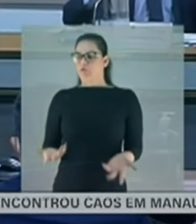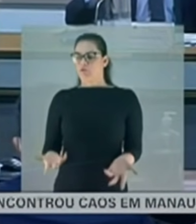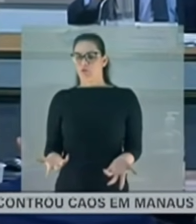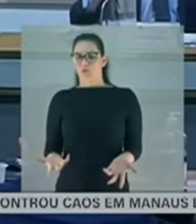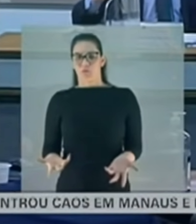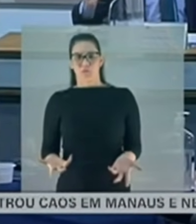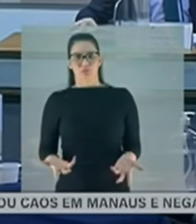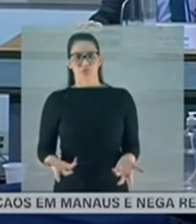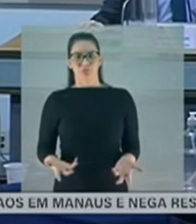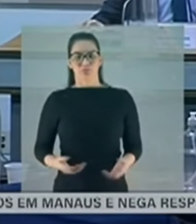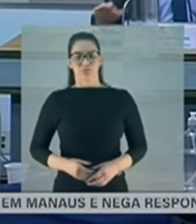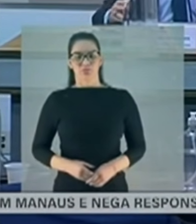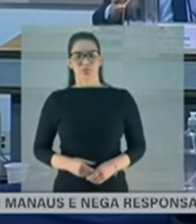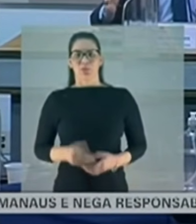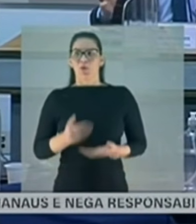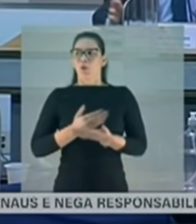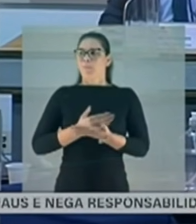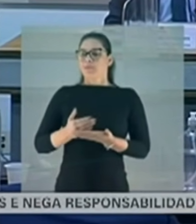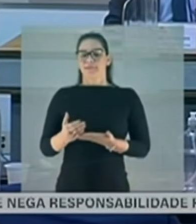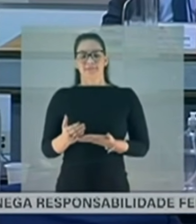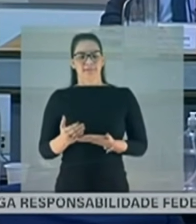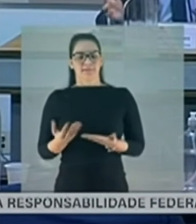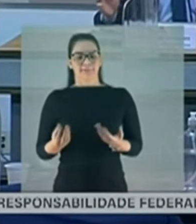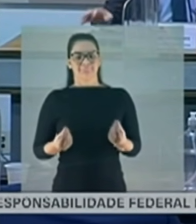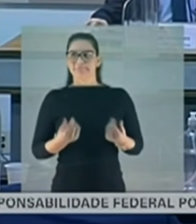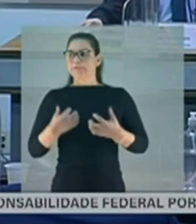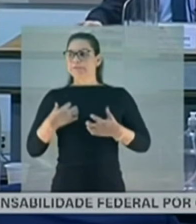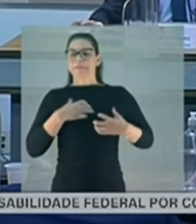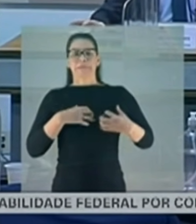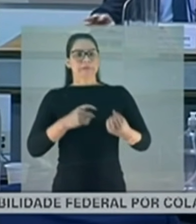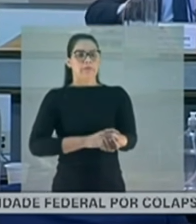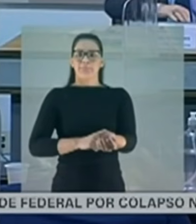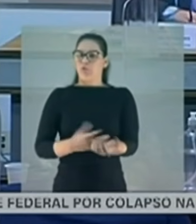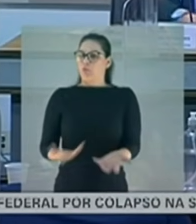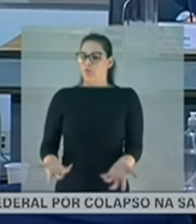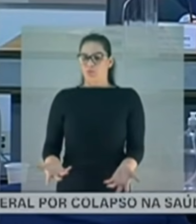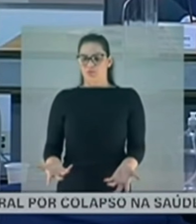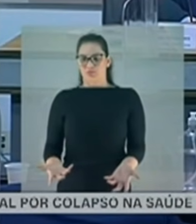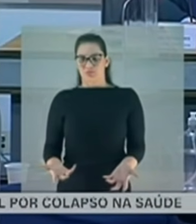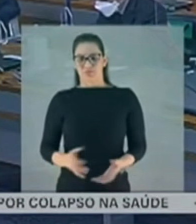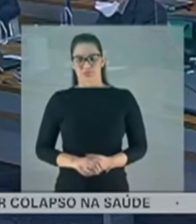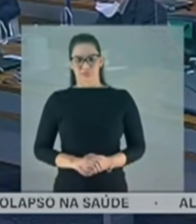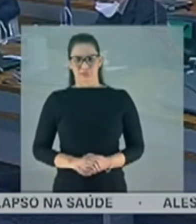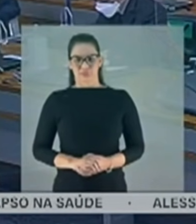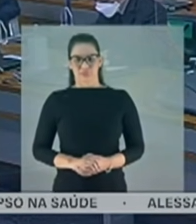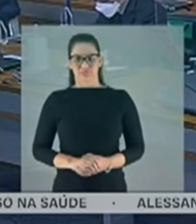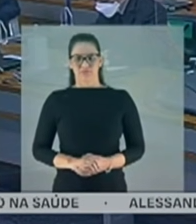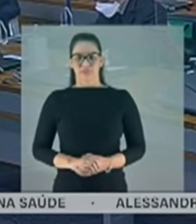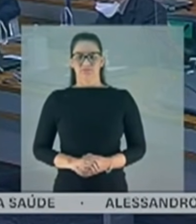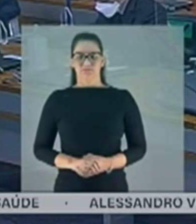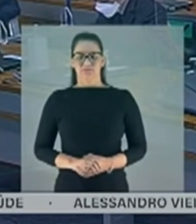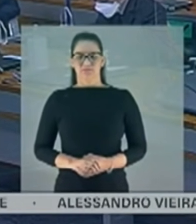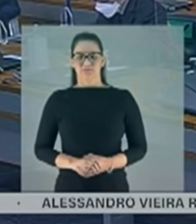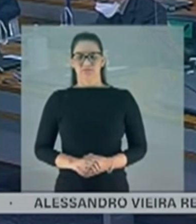ficar, começa a ficar com os nervos à flor da pele. Vamos ouvir o Senhor senador Marcos presidente, Rogério. Pois